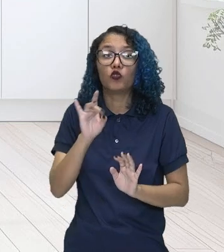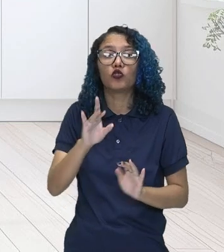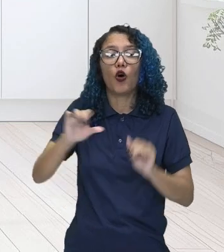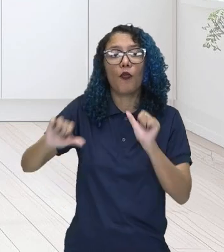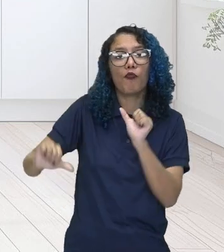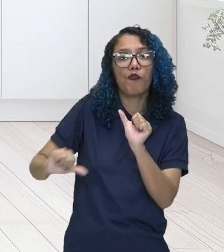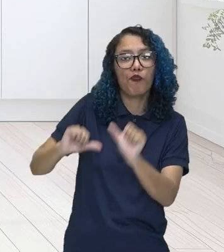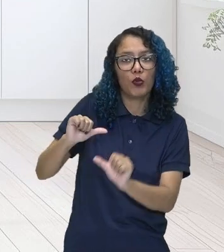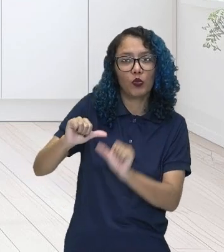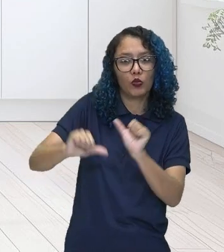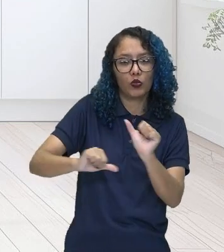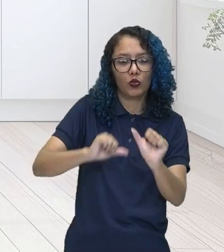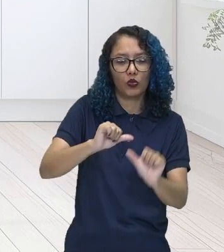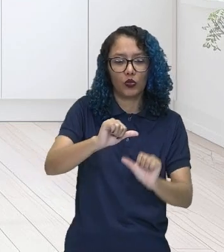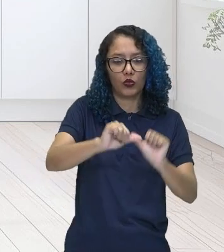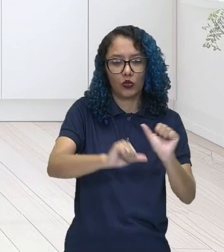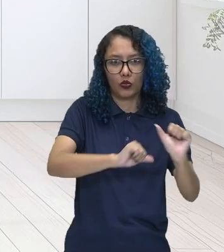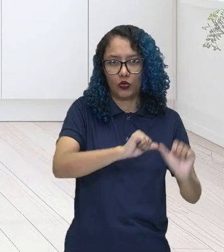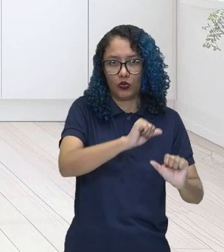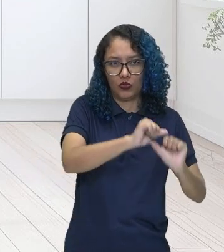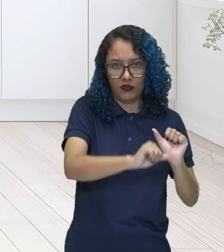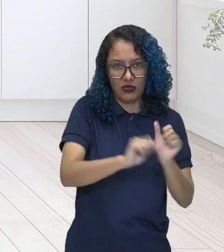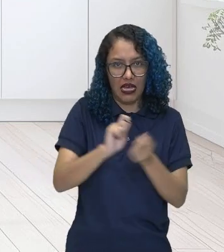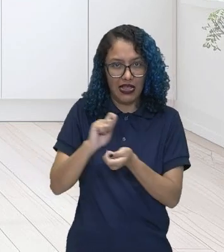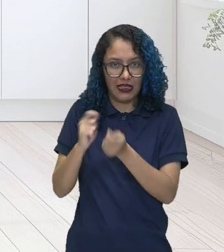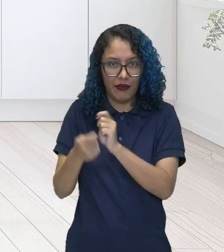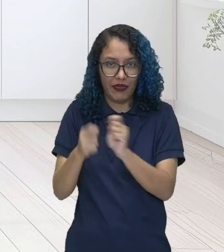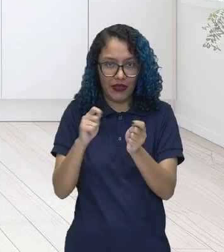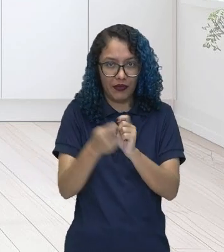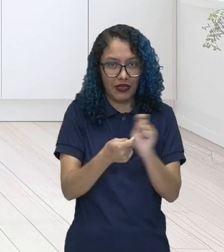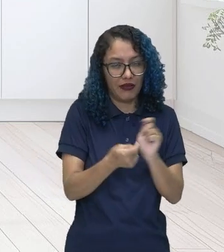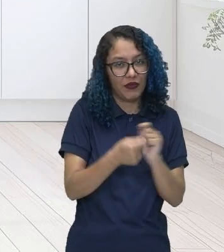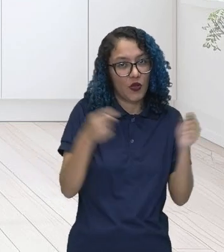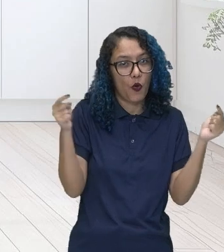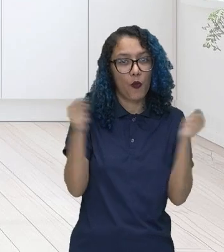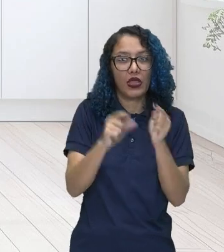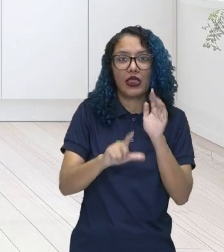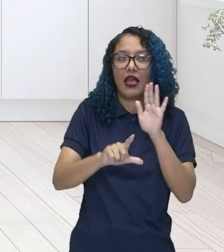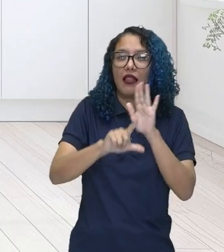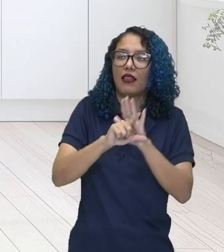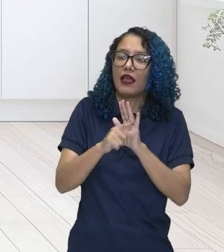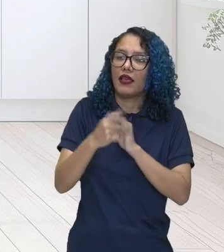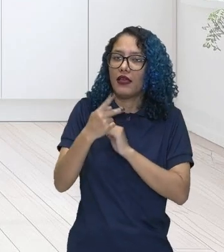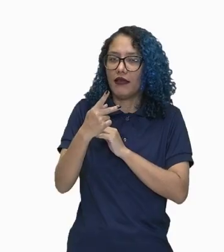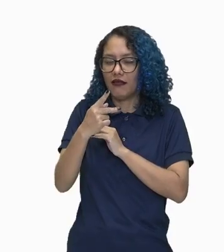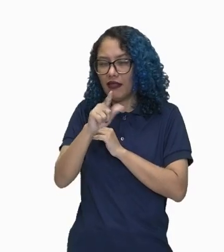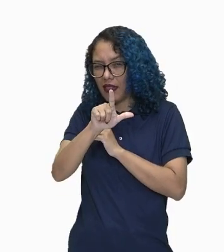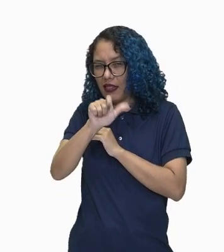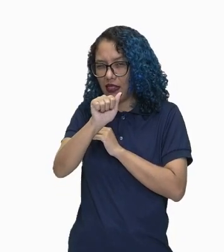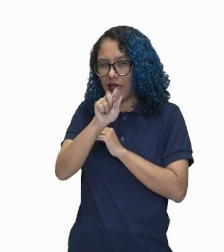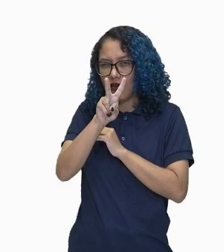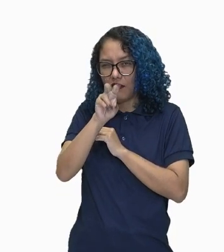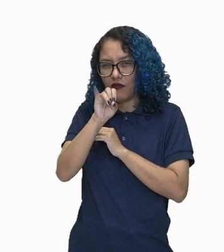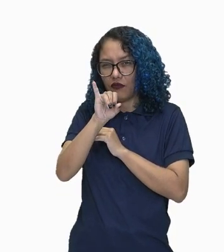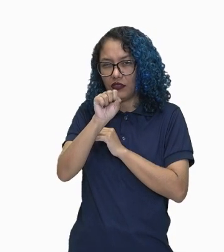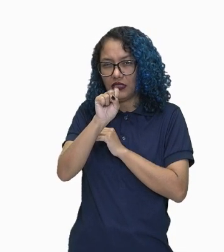transformada. E isso é a lei de Lavoisier. E agora vamos ao conceito dela.